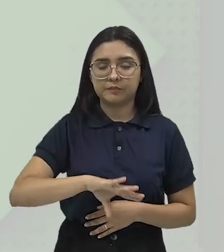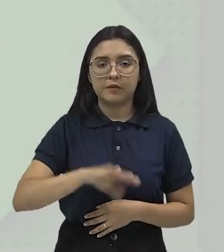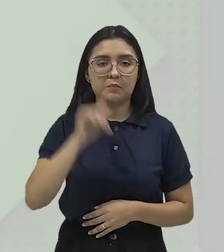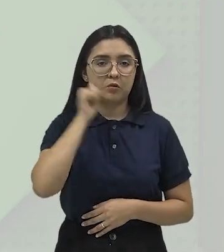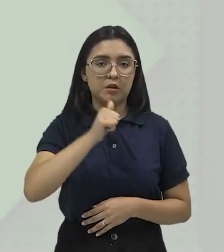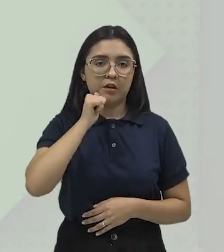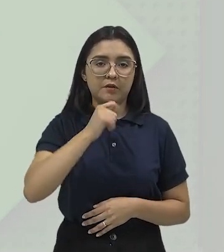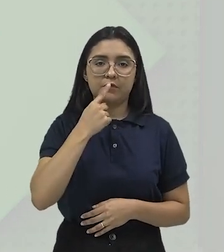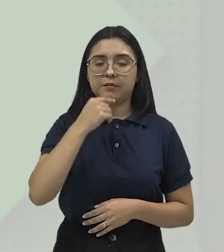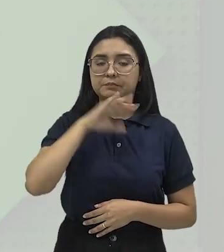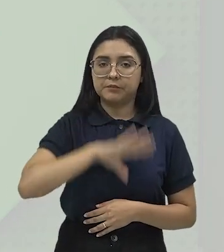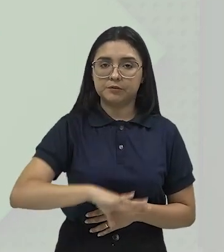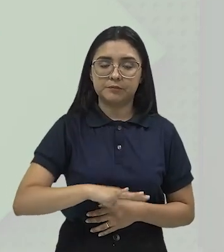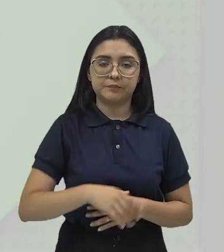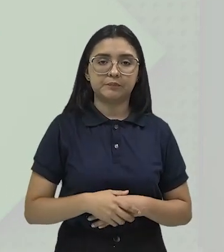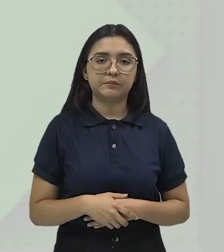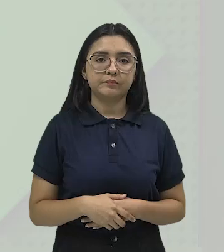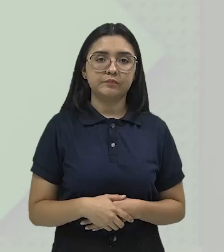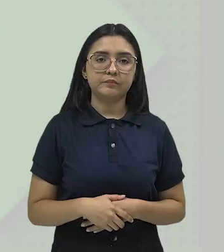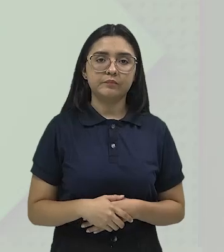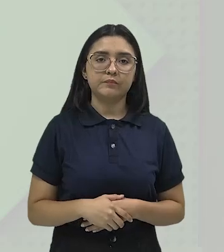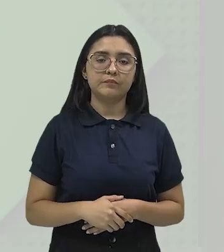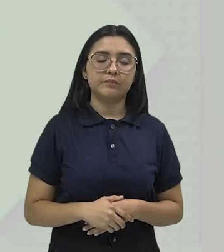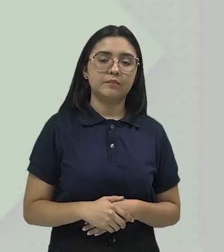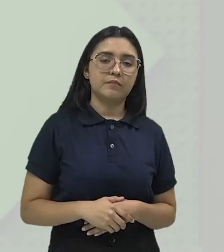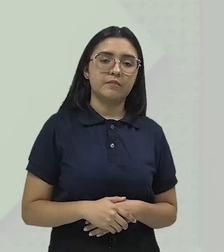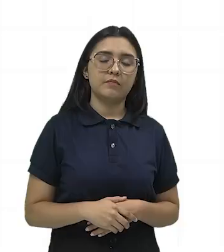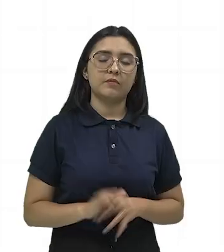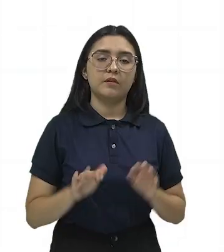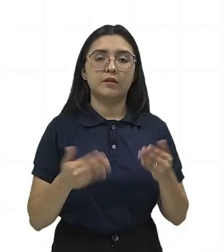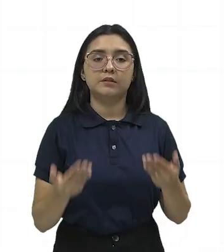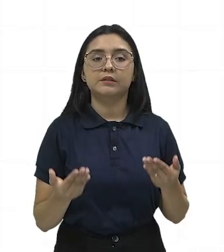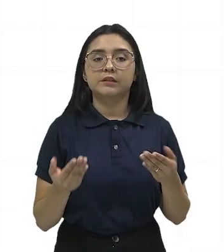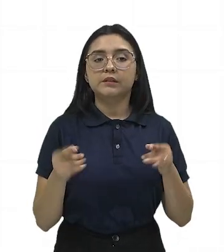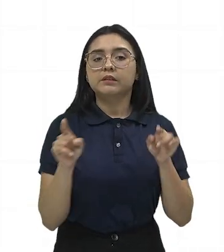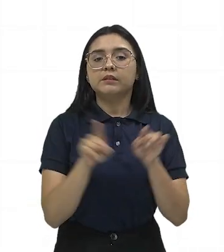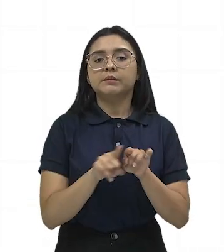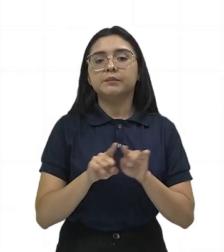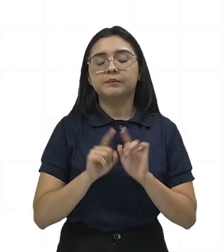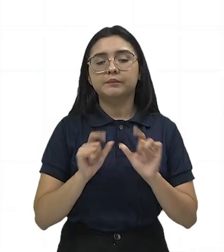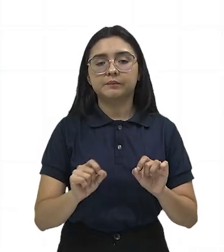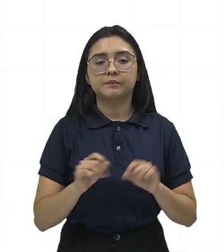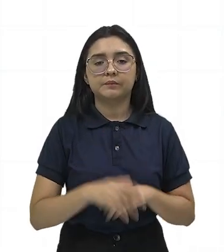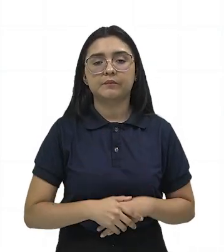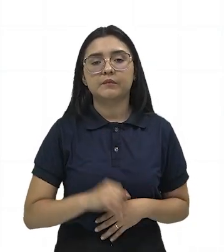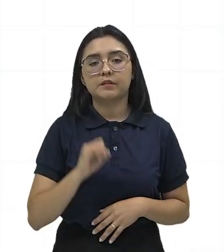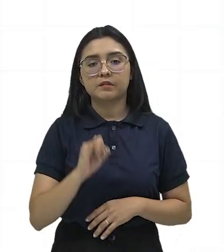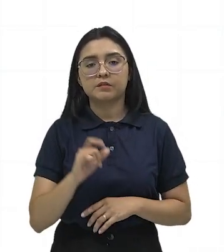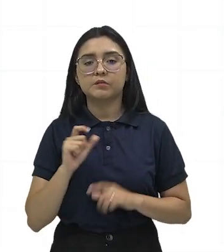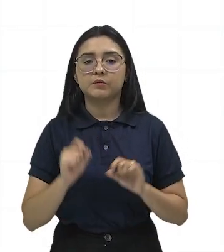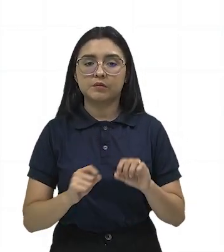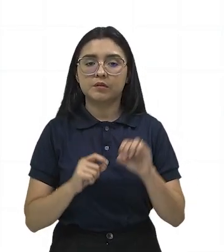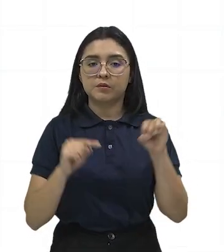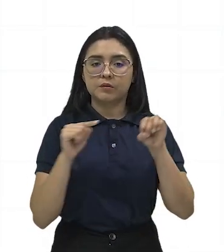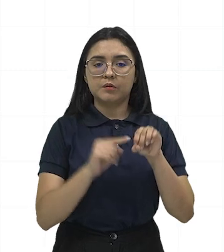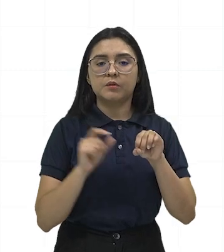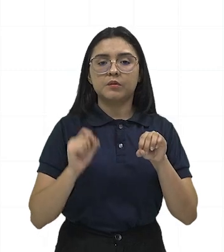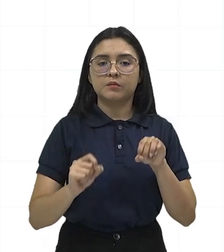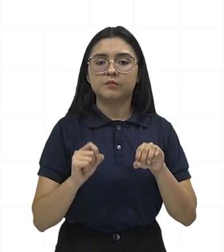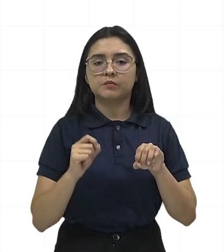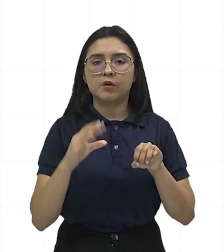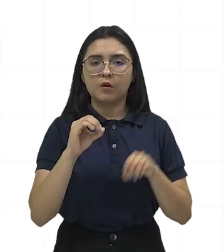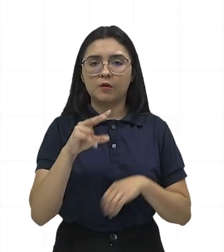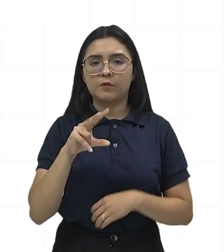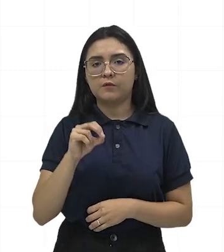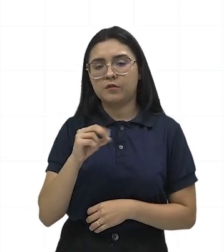posteriormente na menstruação, certo? Bom, a gente fala ainda, né, que quando o gameta feminino está no estágio de